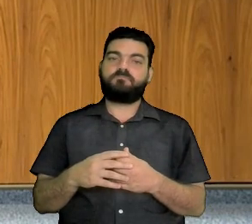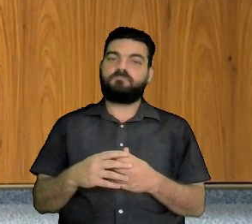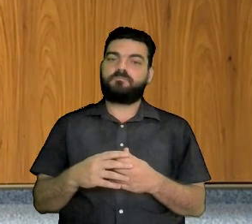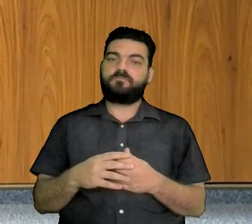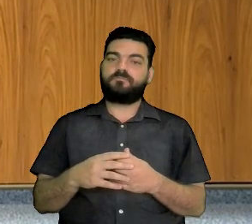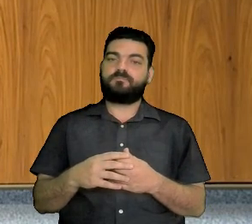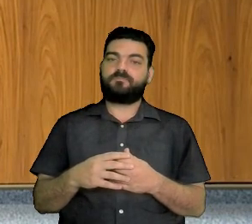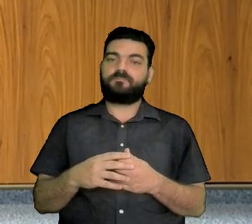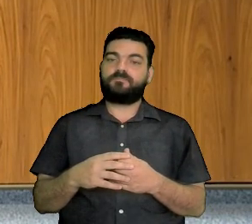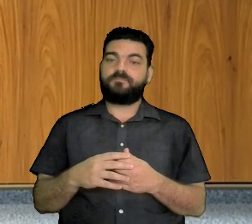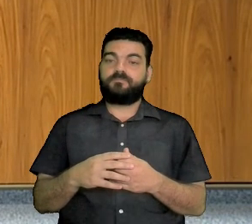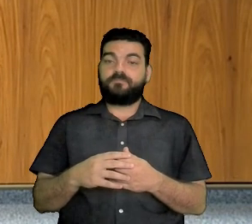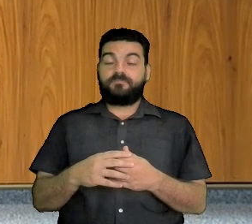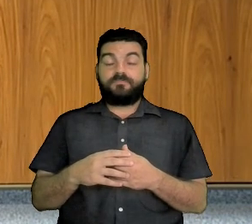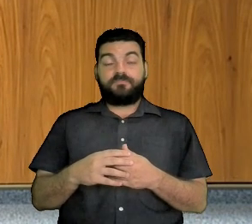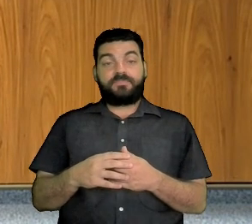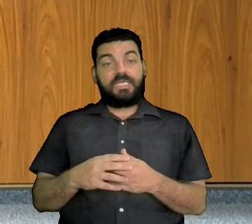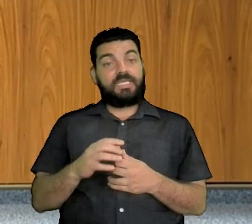consensual criminal.